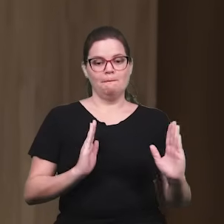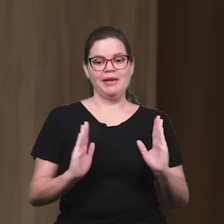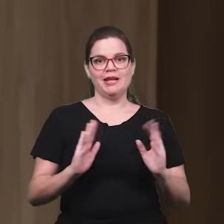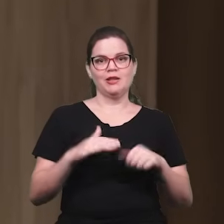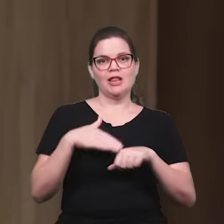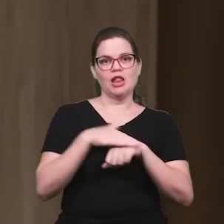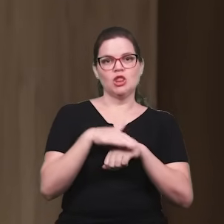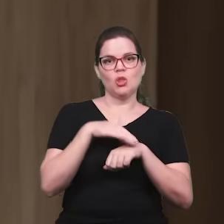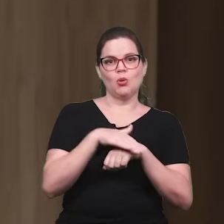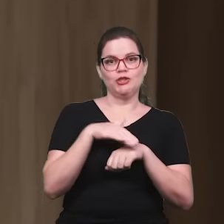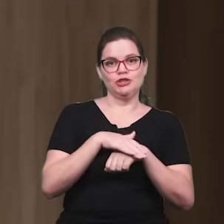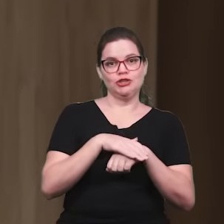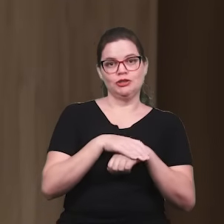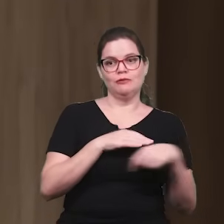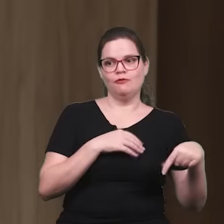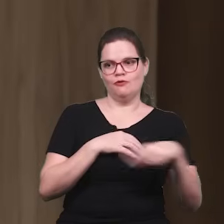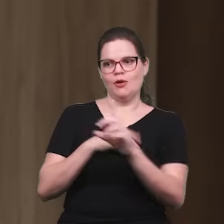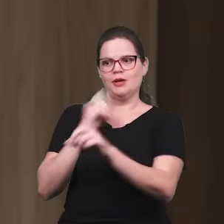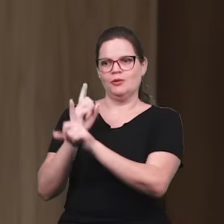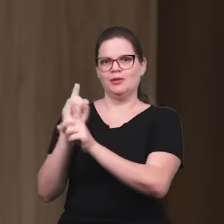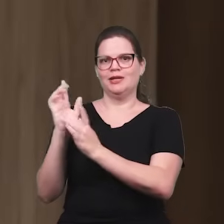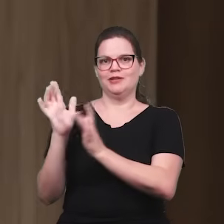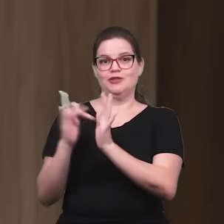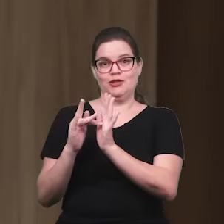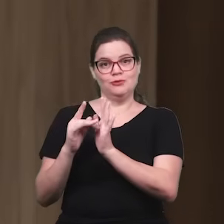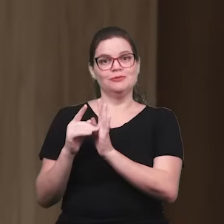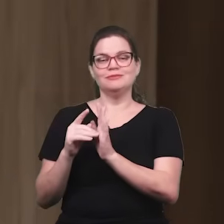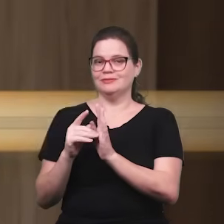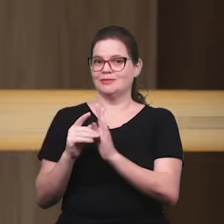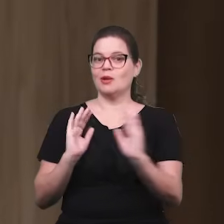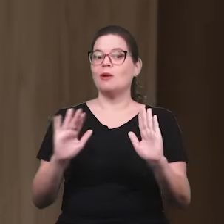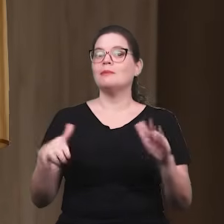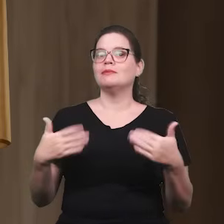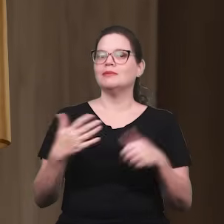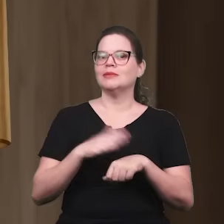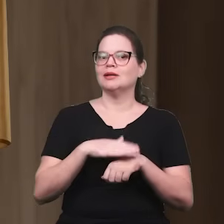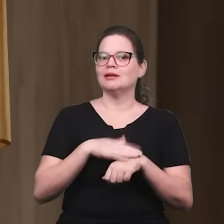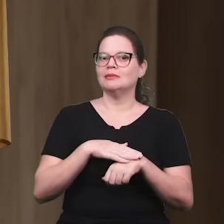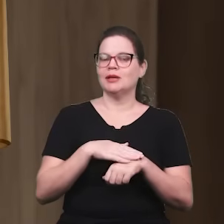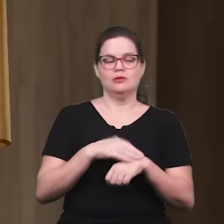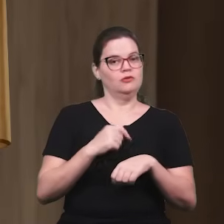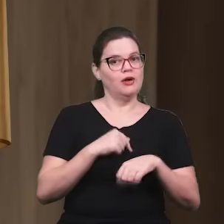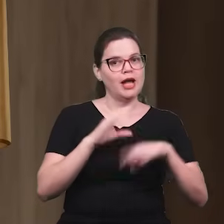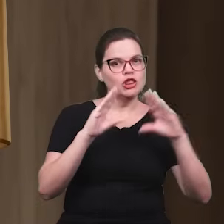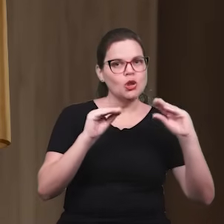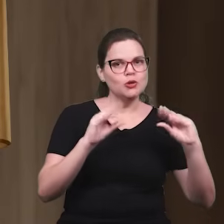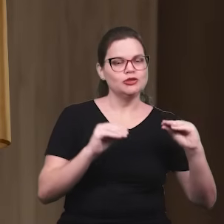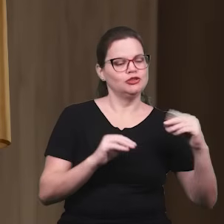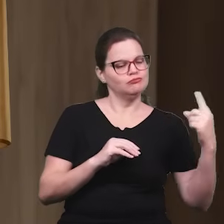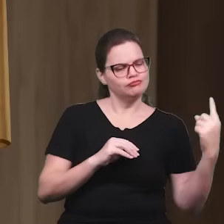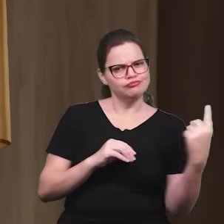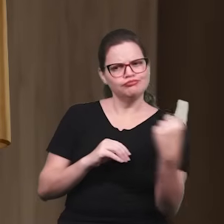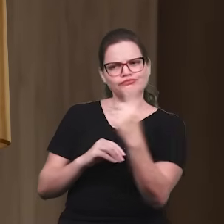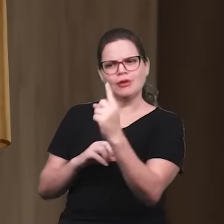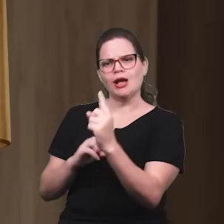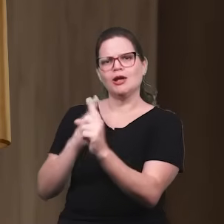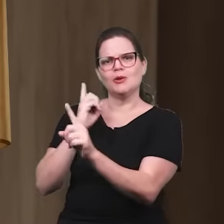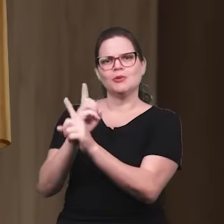noite com Jesus, não é? Então ele fala, olha, e foi ter de noite com Jesus